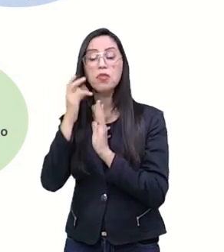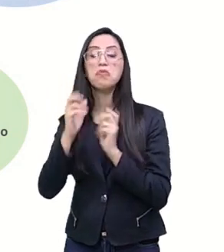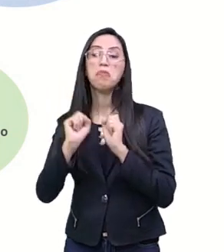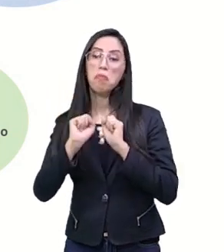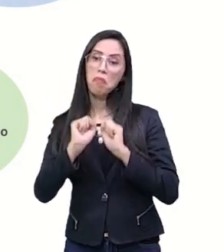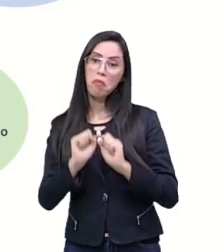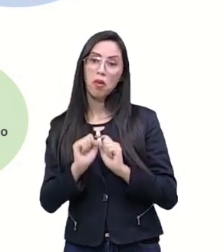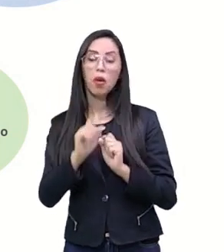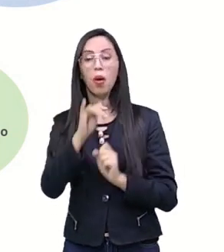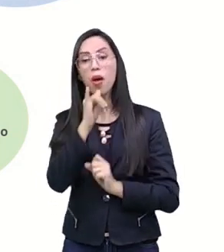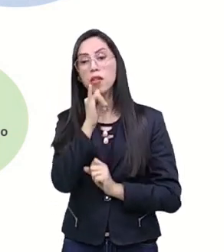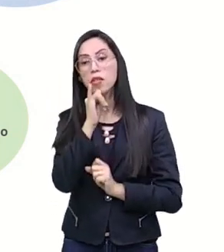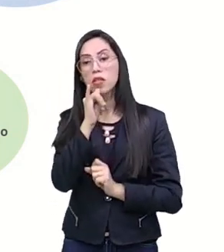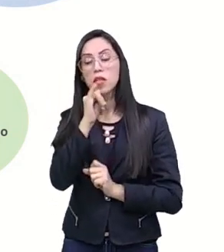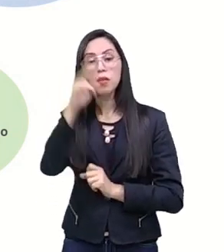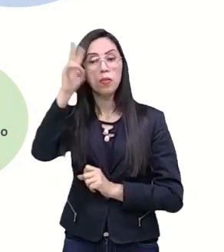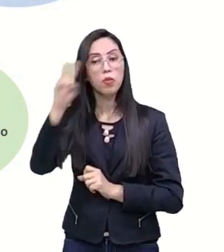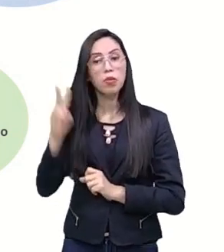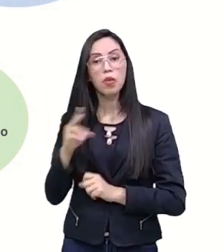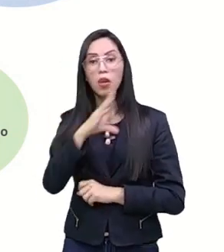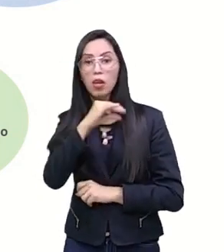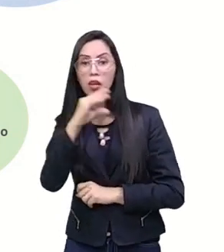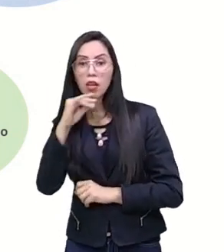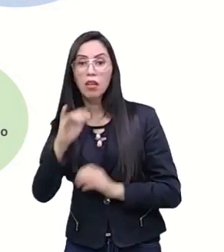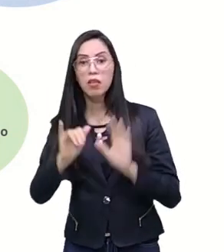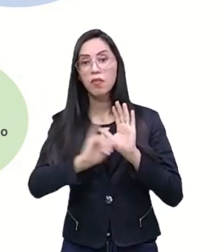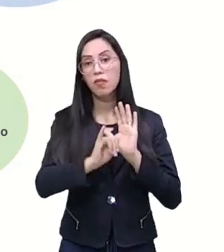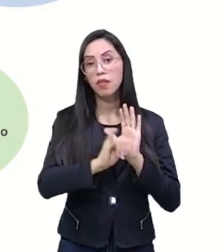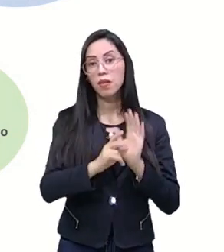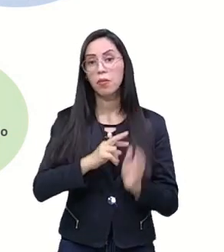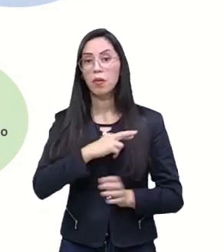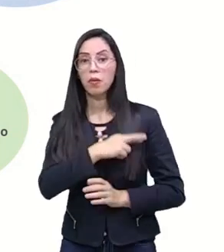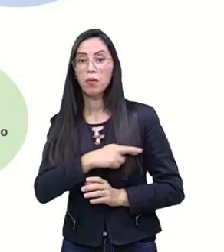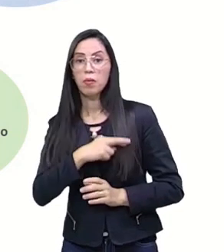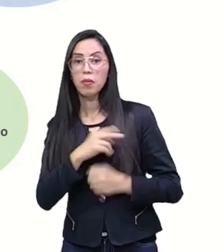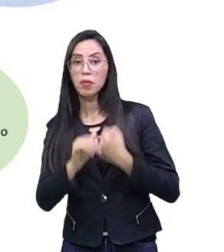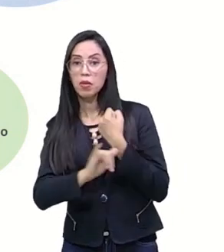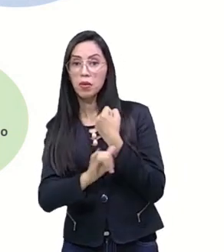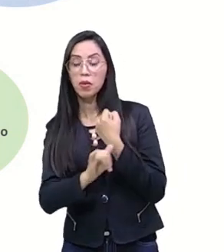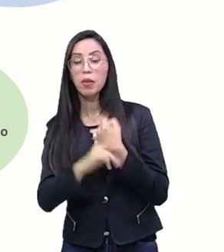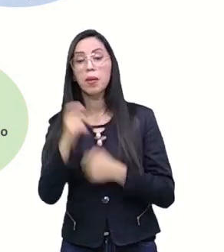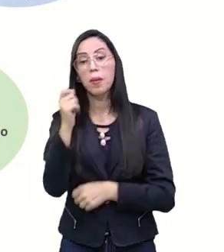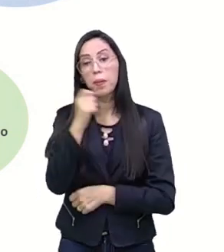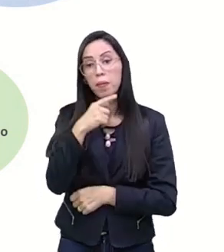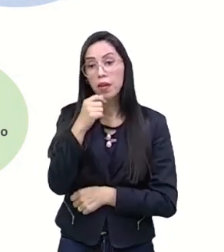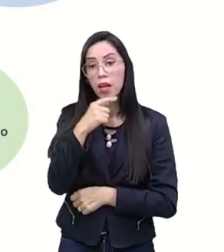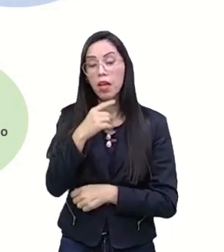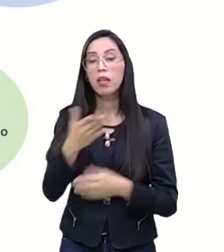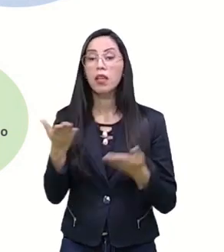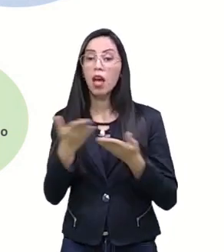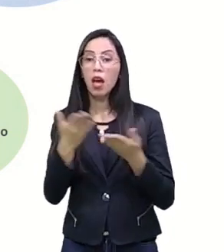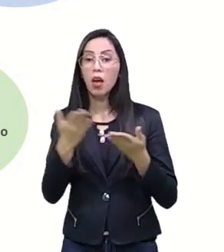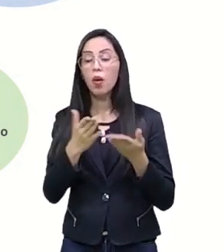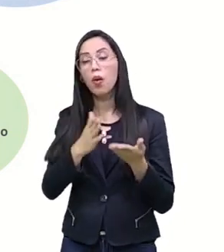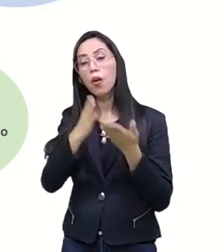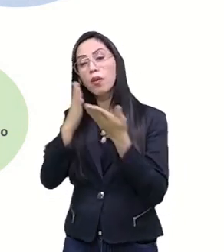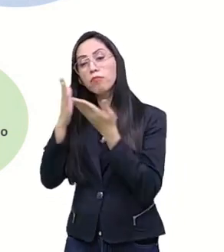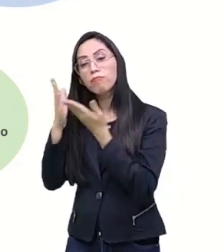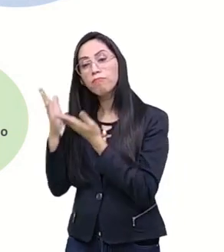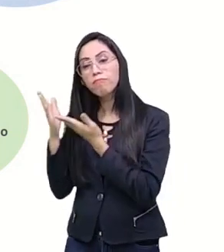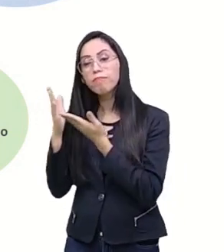conto de fadas, fábula, romance, crônica e piada. Agora, me acompanhe aqui no círculo azul,